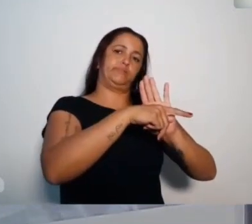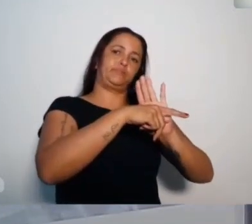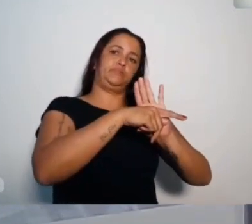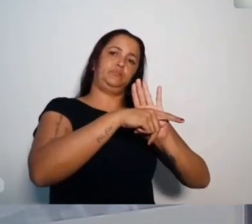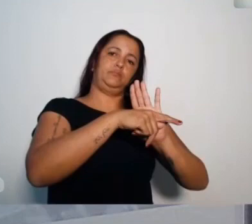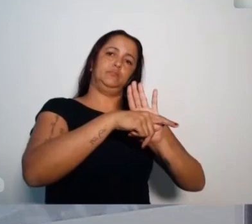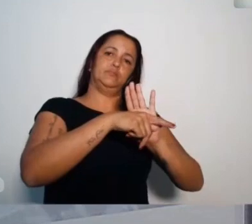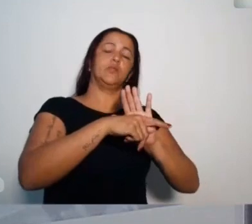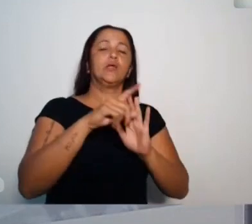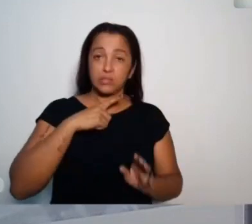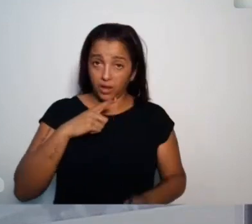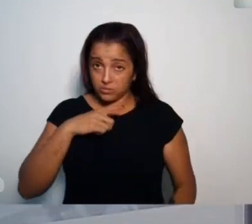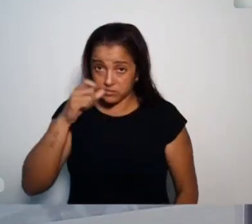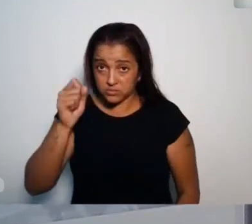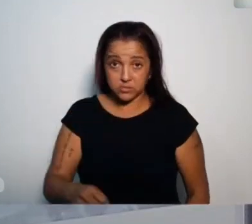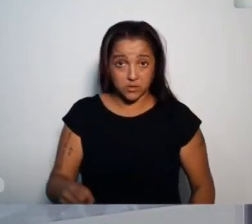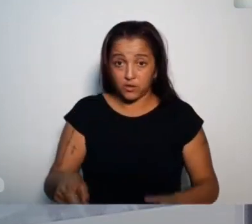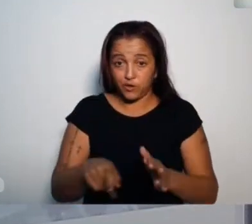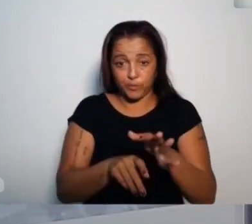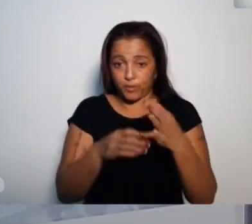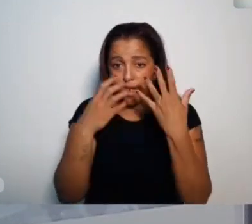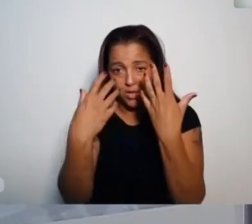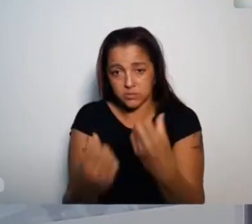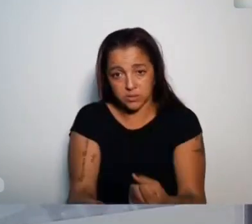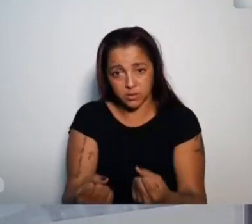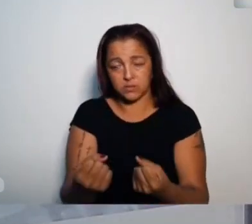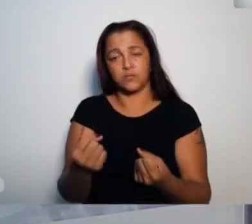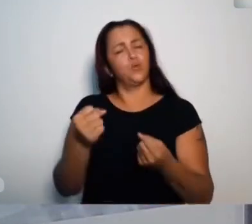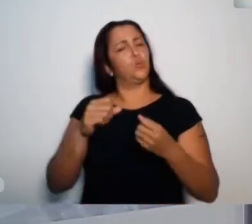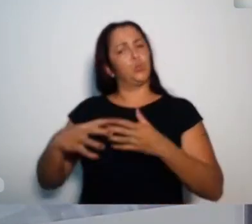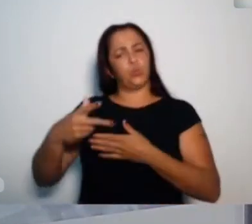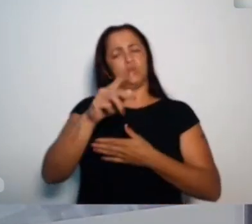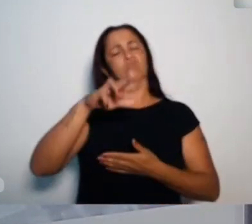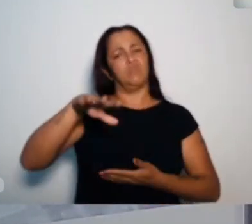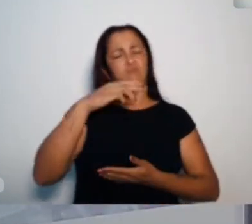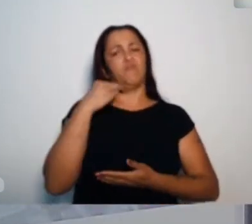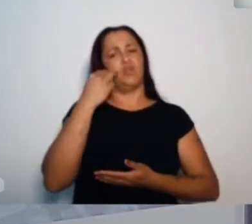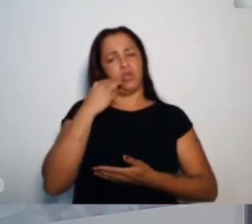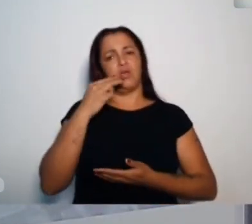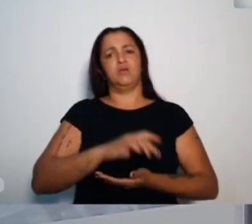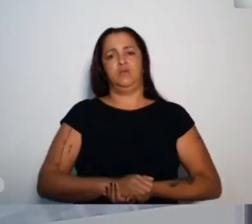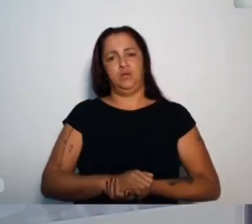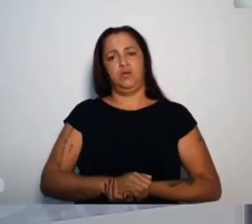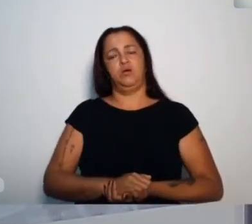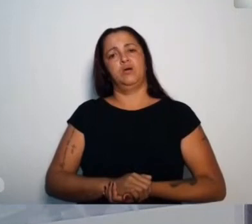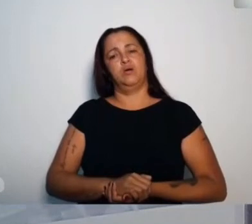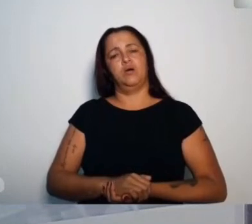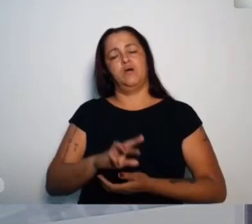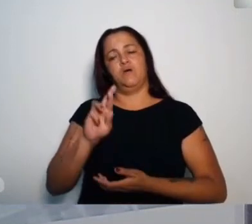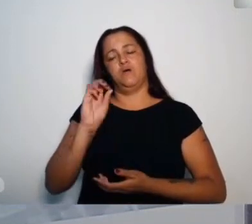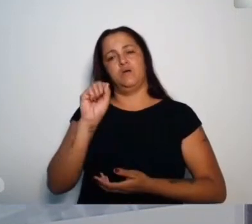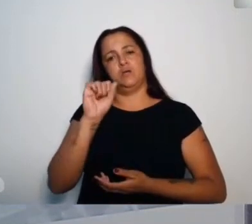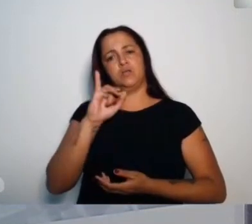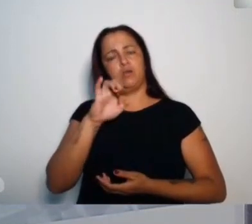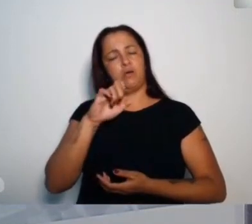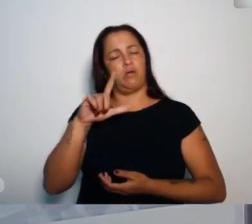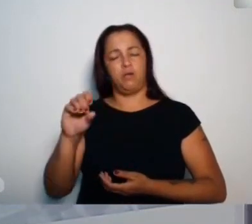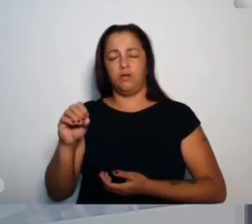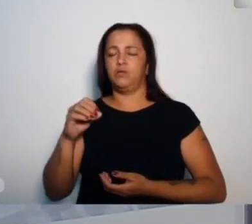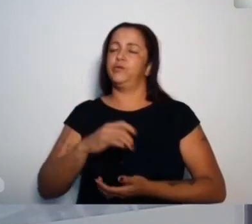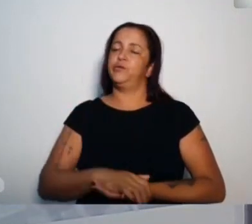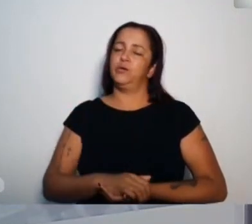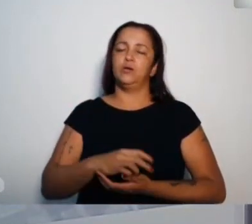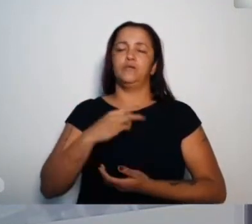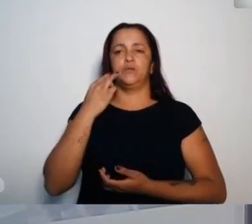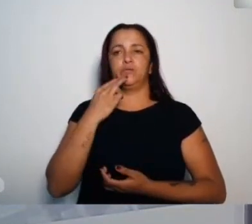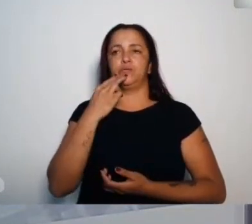São favoráveis ao projeto, vereador Trigo. São favoráveis ao projeto, vereadora Rosiello. São favoráveis ao